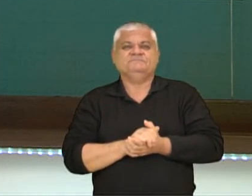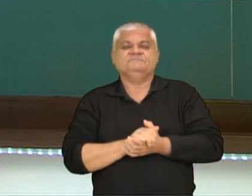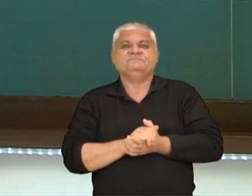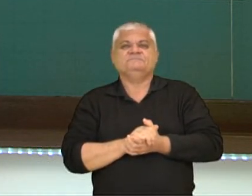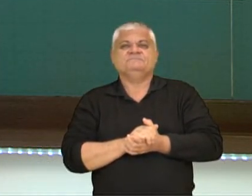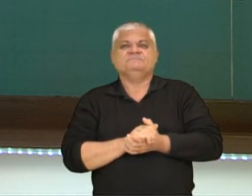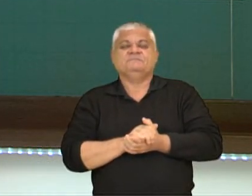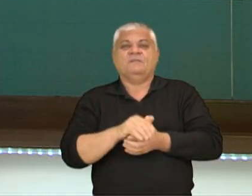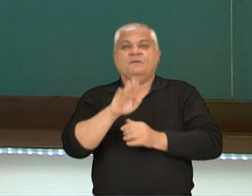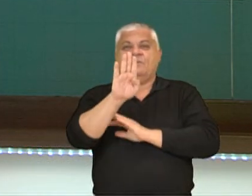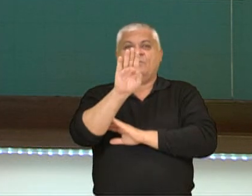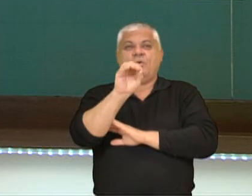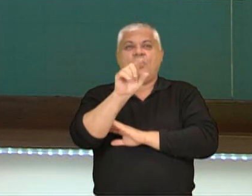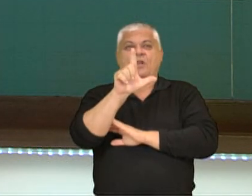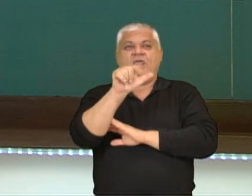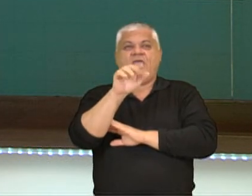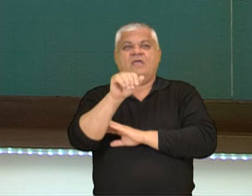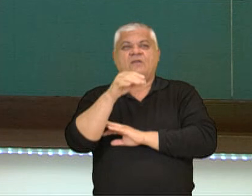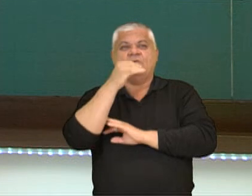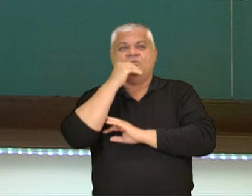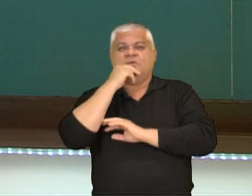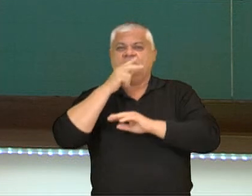Daí aqui o bolero,